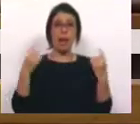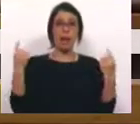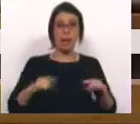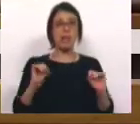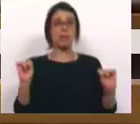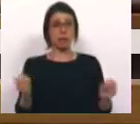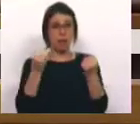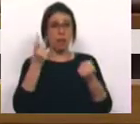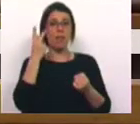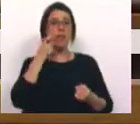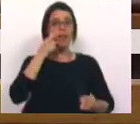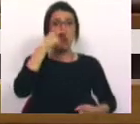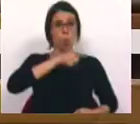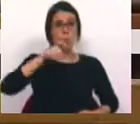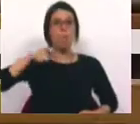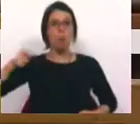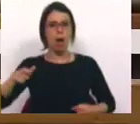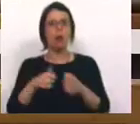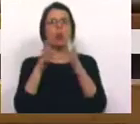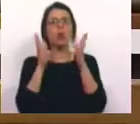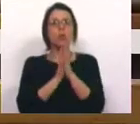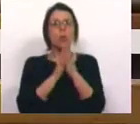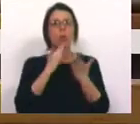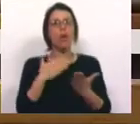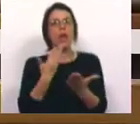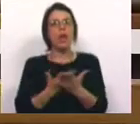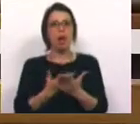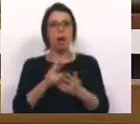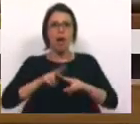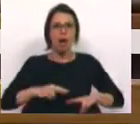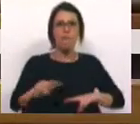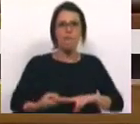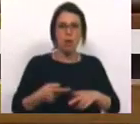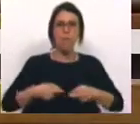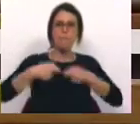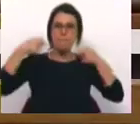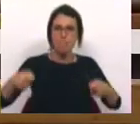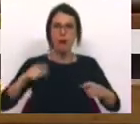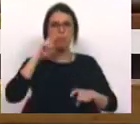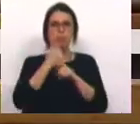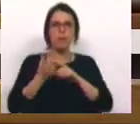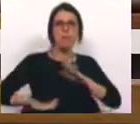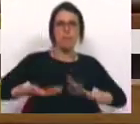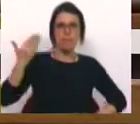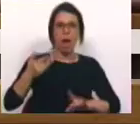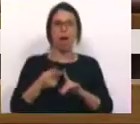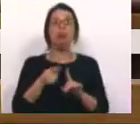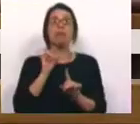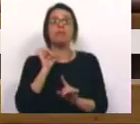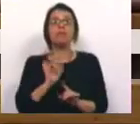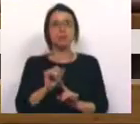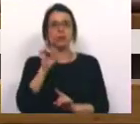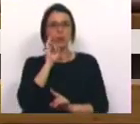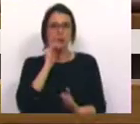praias salva vidas humanas, tudo o que contribua para reforçar e alargar essa vigilância é fator